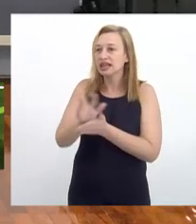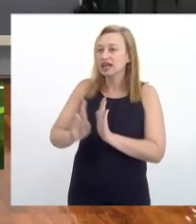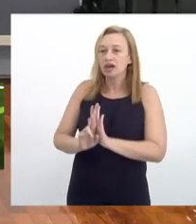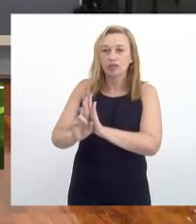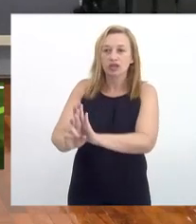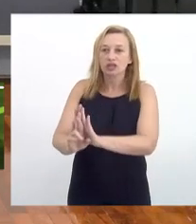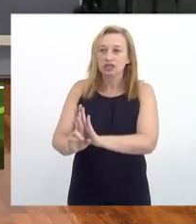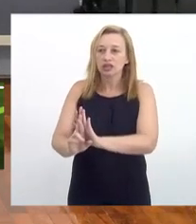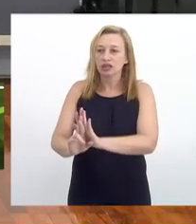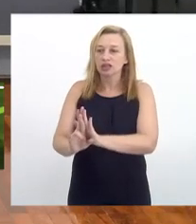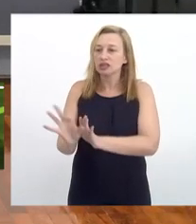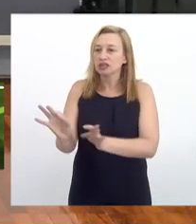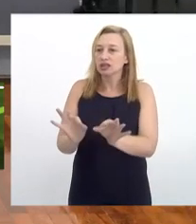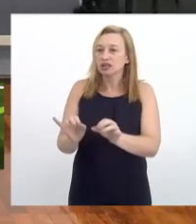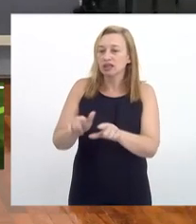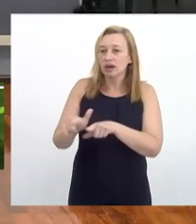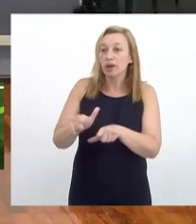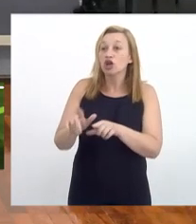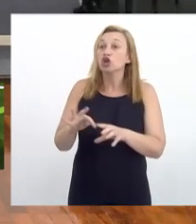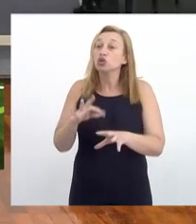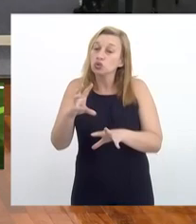tudo que a gente vem afirmando